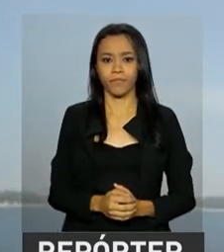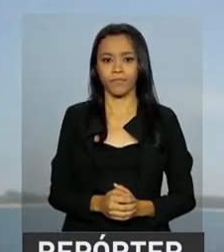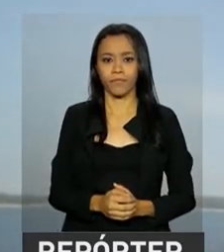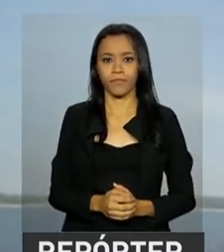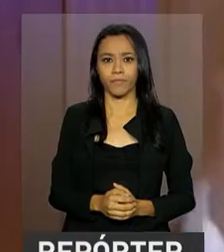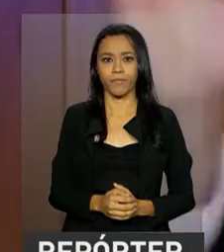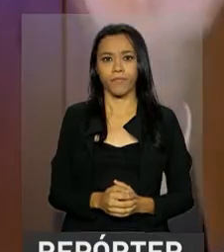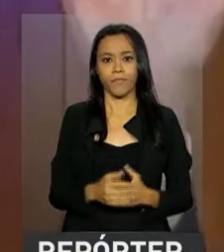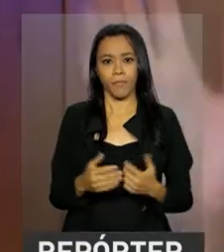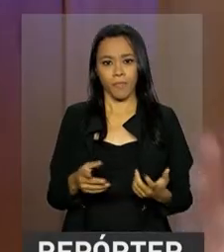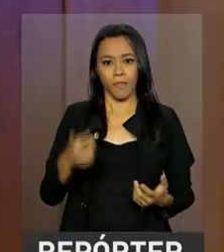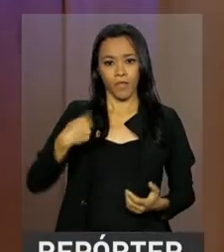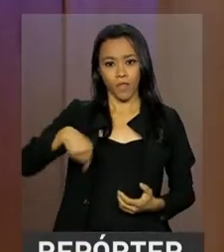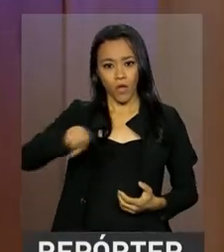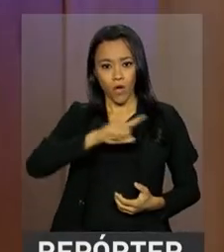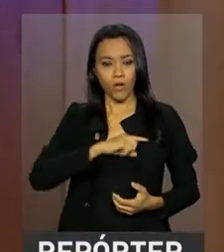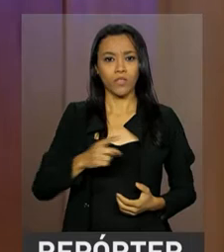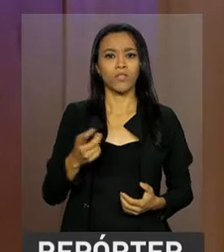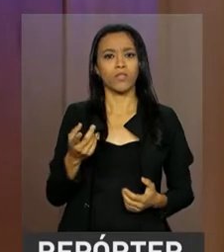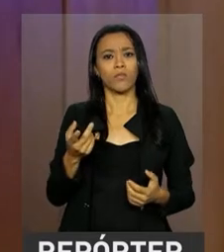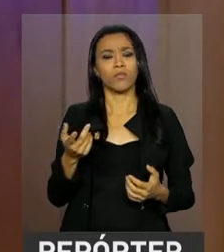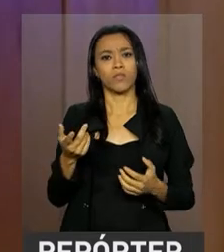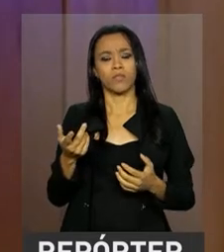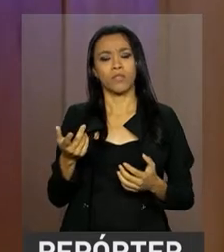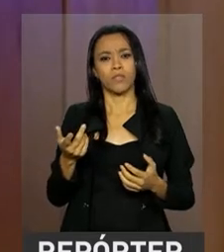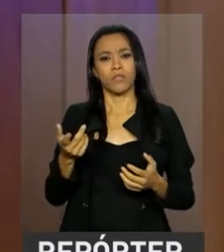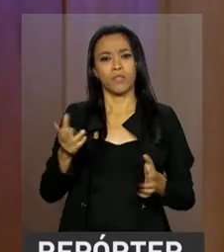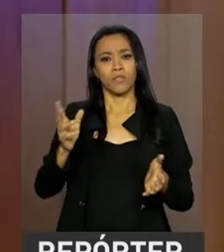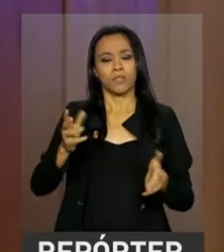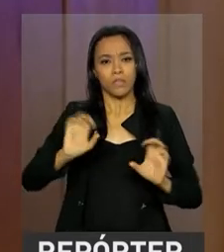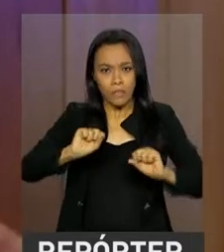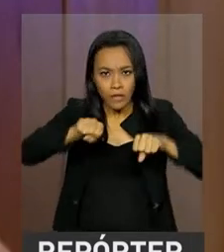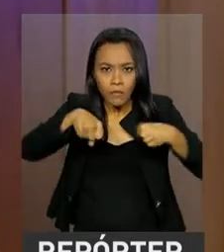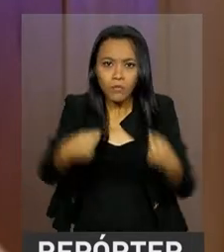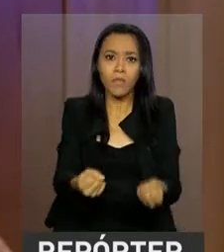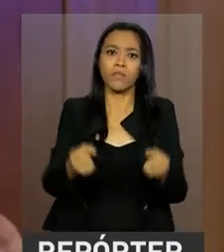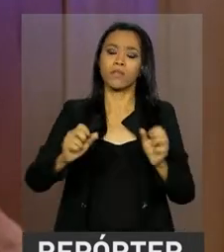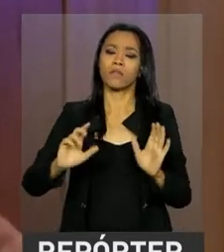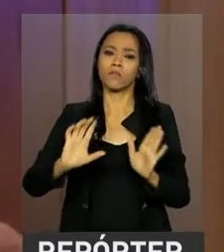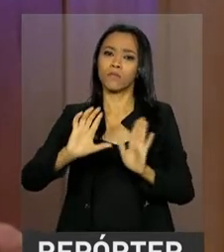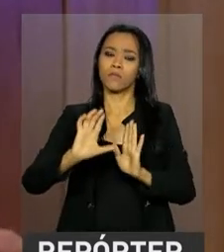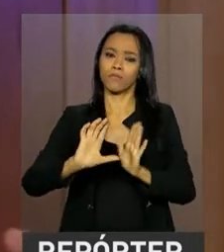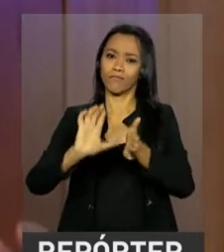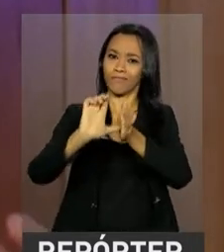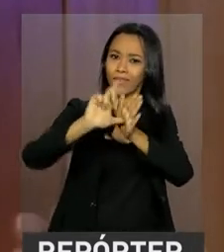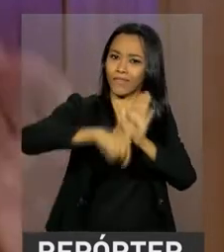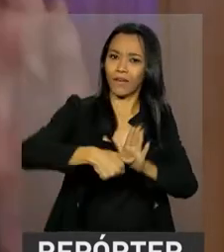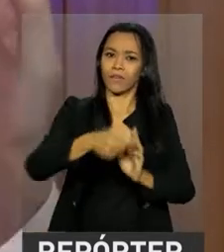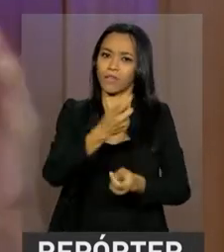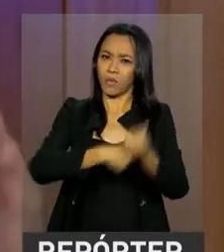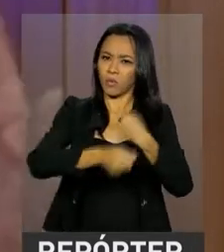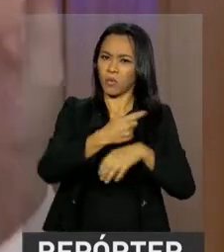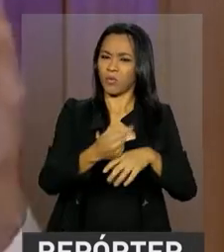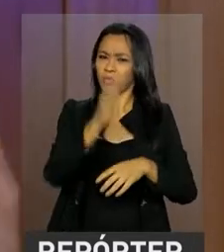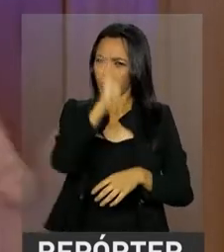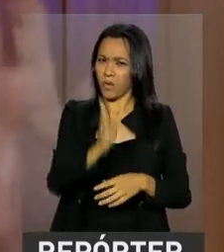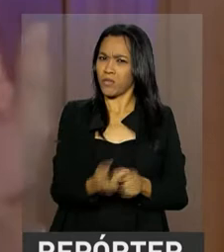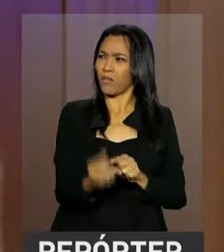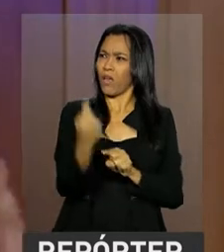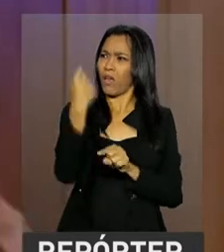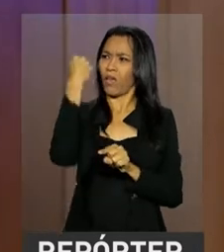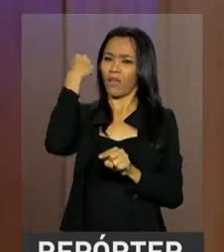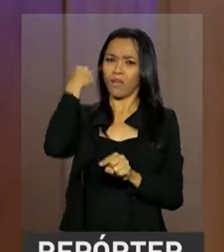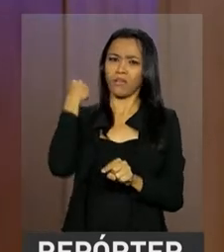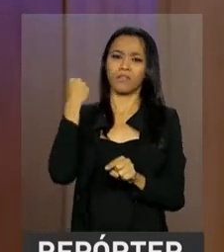vão sair da maior recessão o brasil já vivemos desde que começou a ser